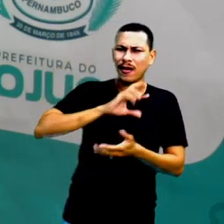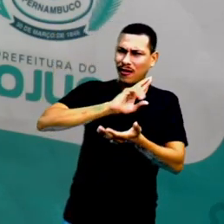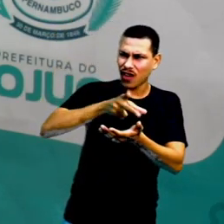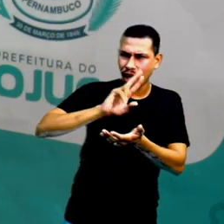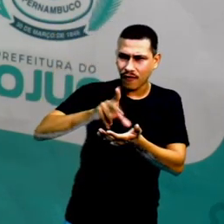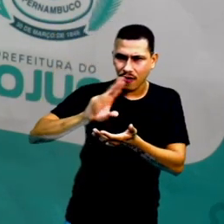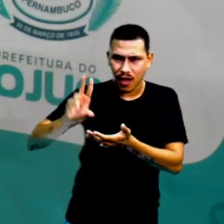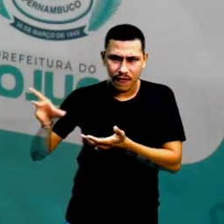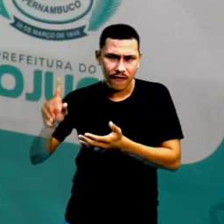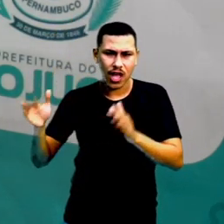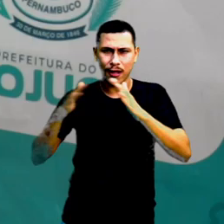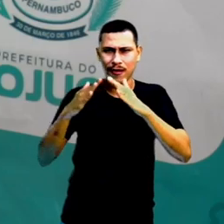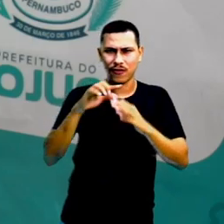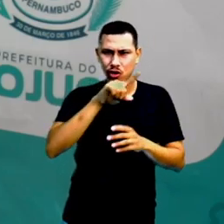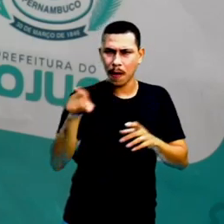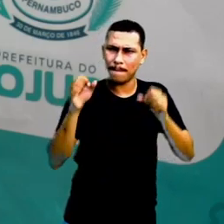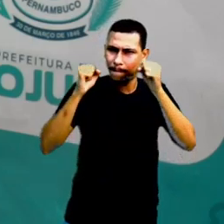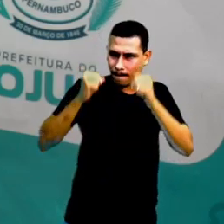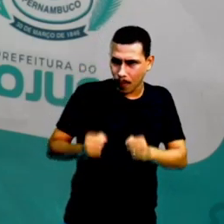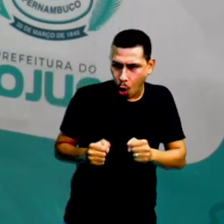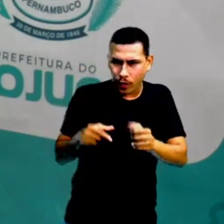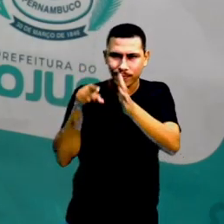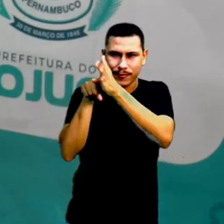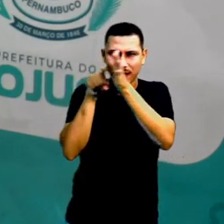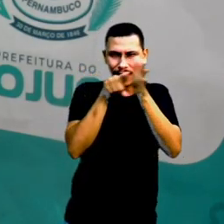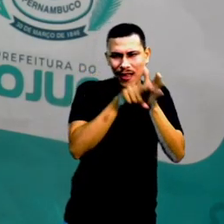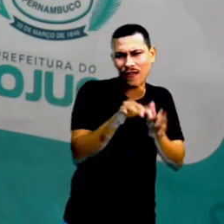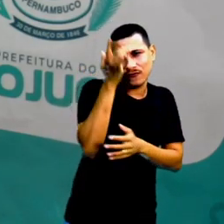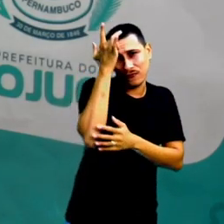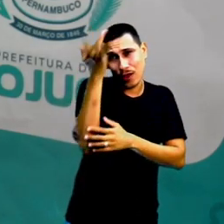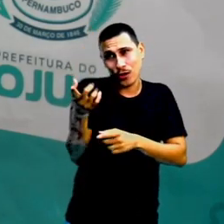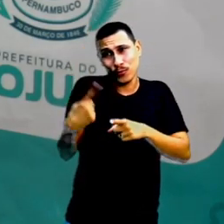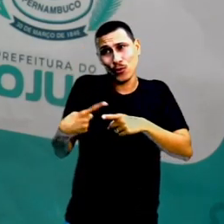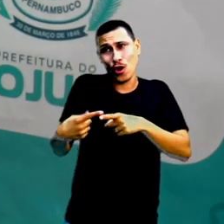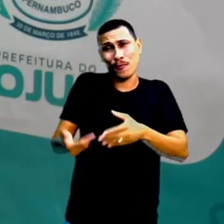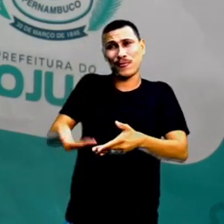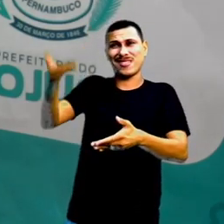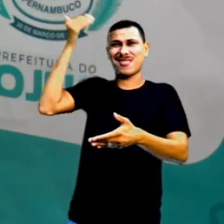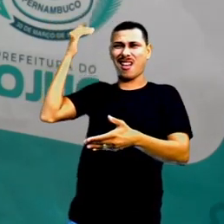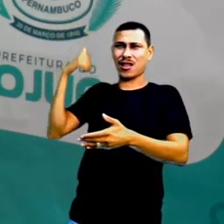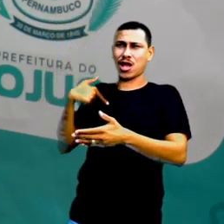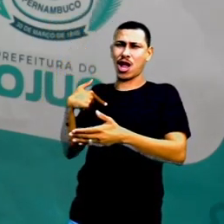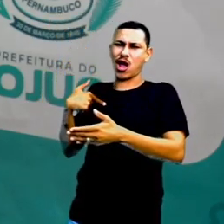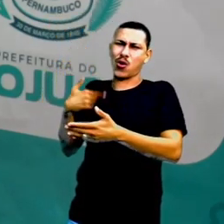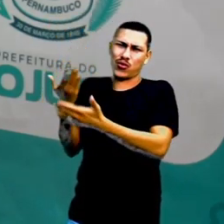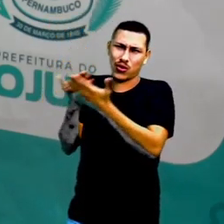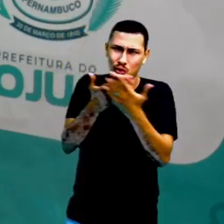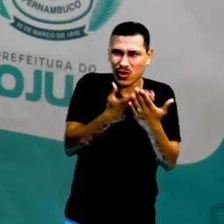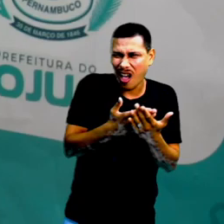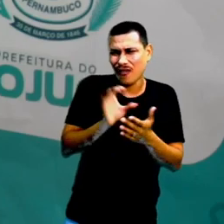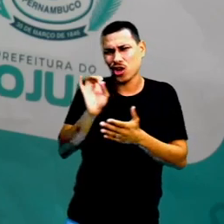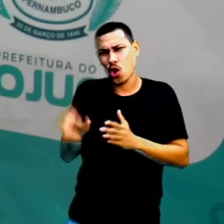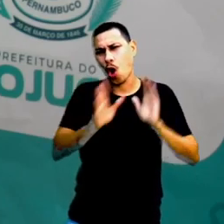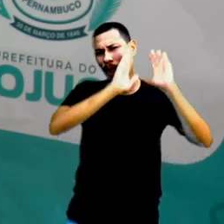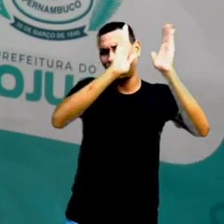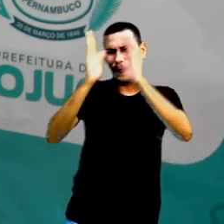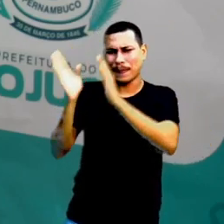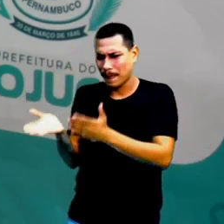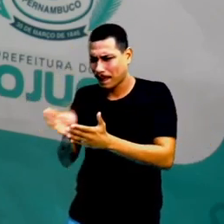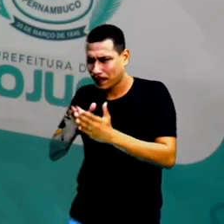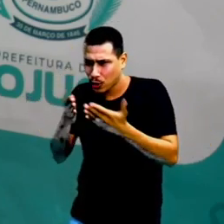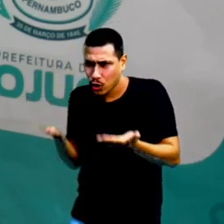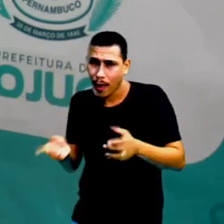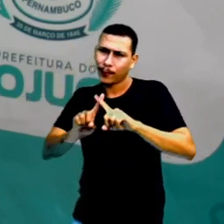pode pesquisar de maneira bem mais fácil hoje do que na minha época, que eu tinha que ir para a biblioteca. Hoje é só você colocar no Google,